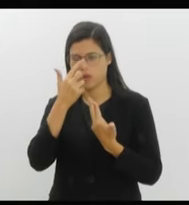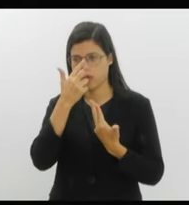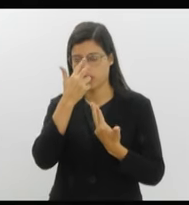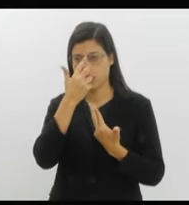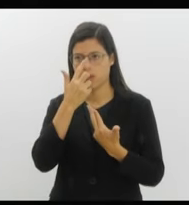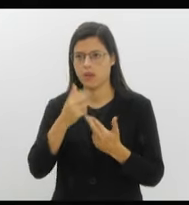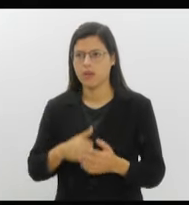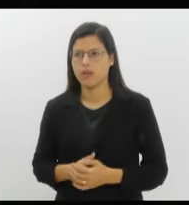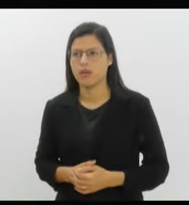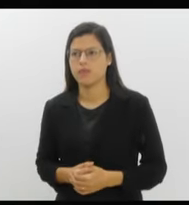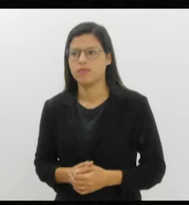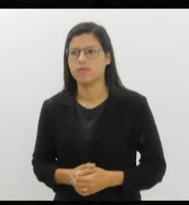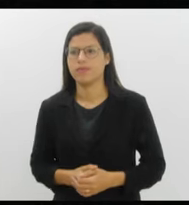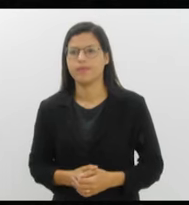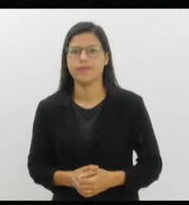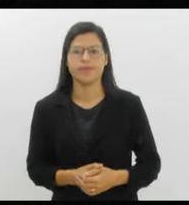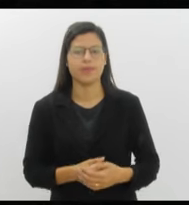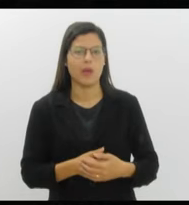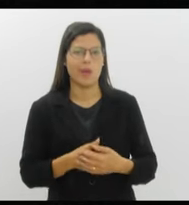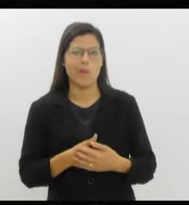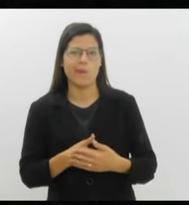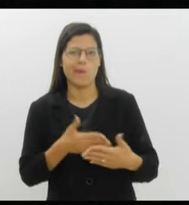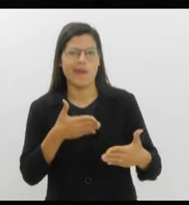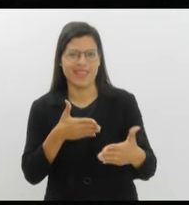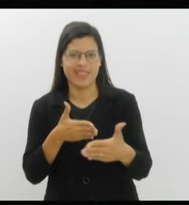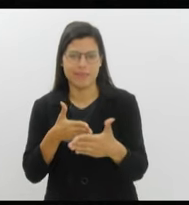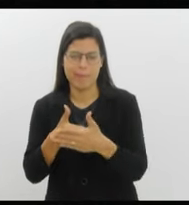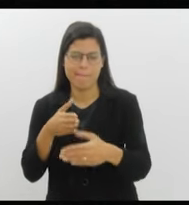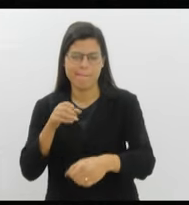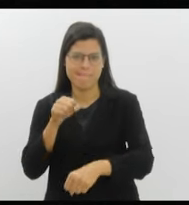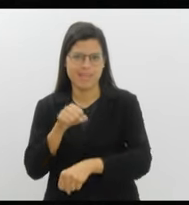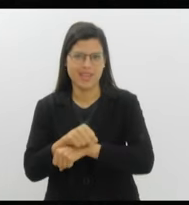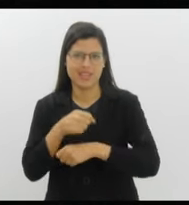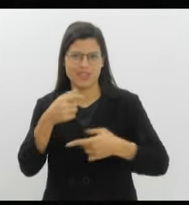aqui a discussão acalorada entre os meus pares